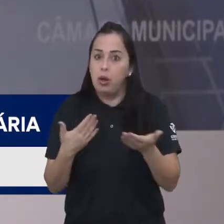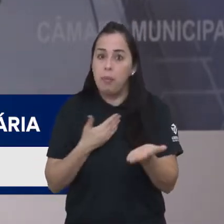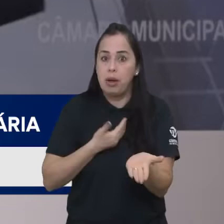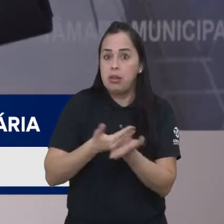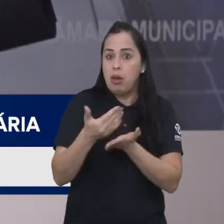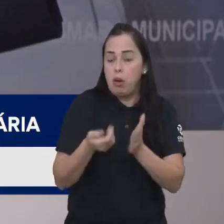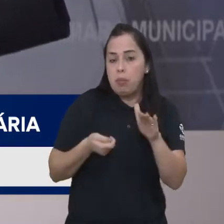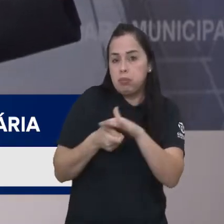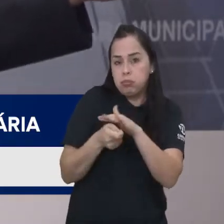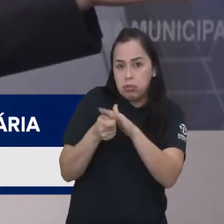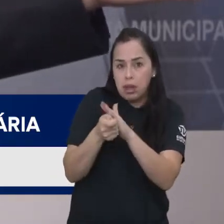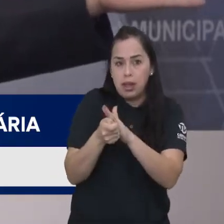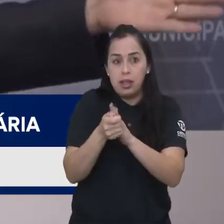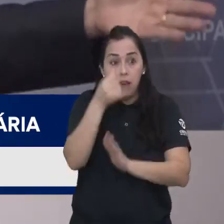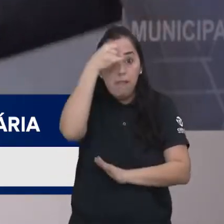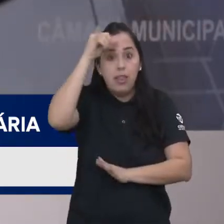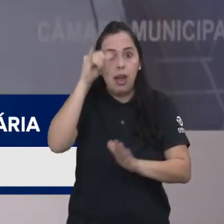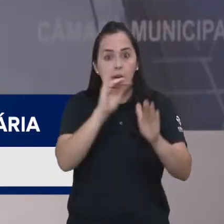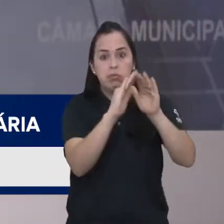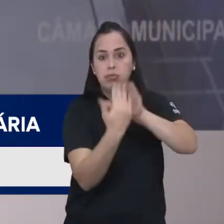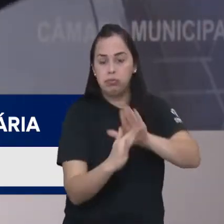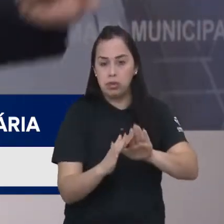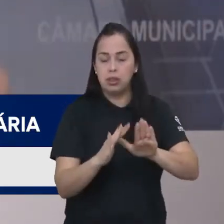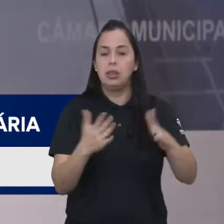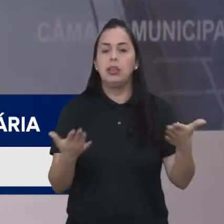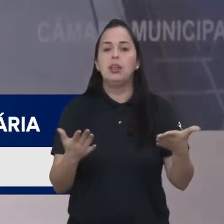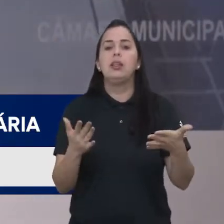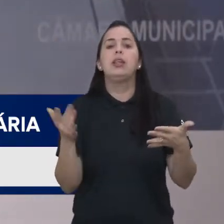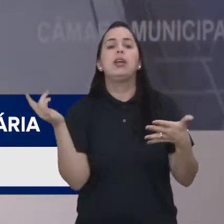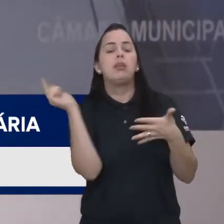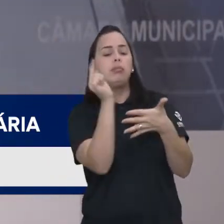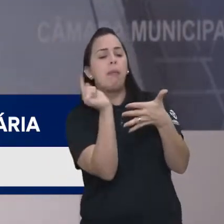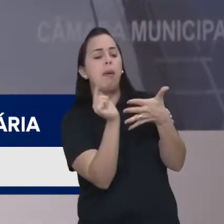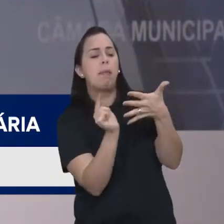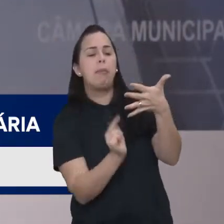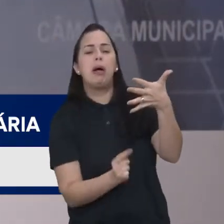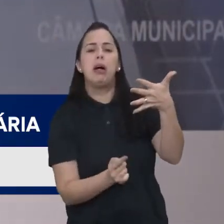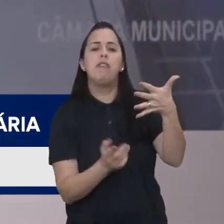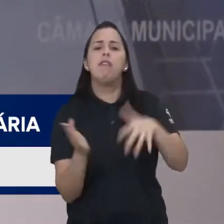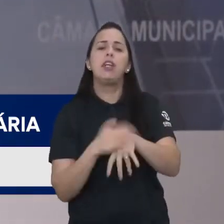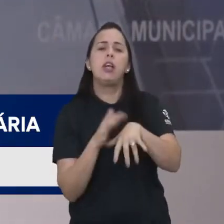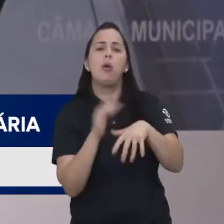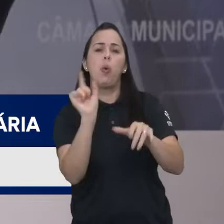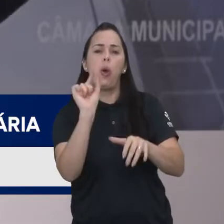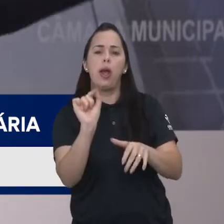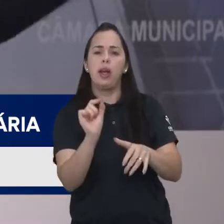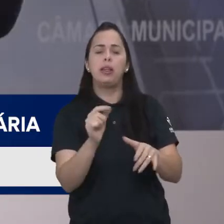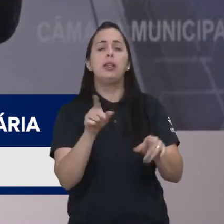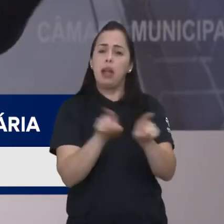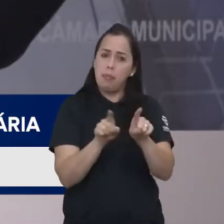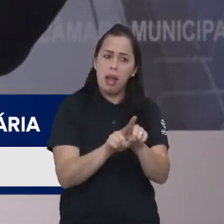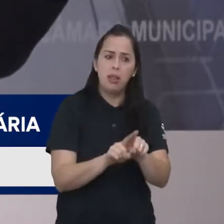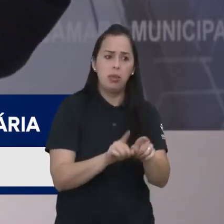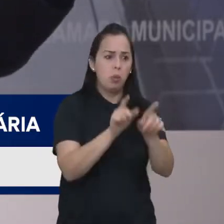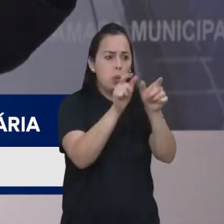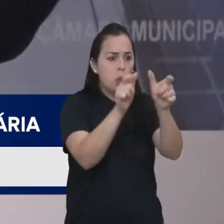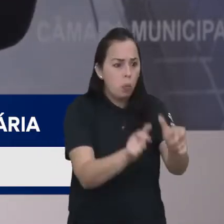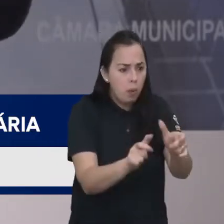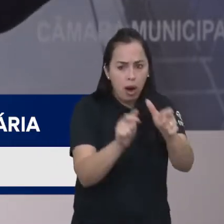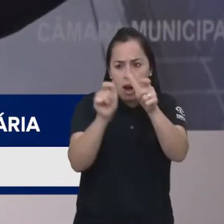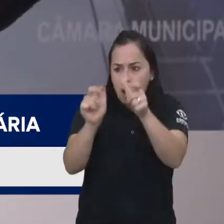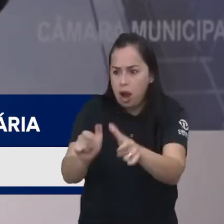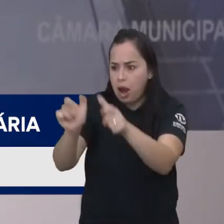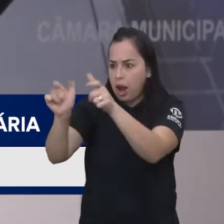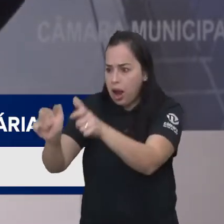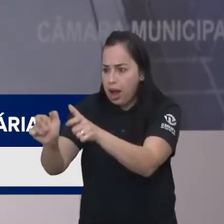a implementar o Plano Municipal de Redução do Risco que estabeleceu lá quais são as medidas e diz exatamente o que deve ser feito. inclusive por bairro e por rua. Ele